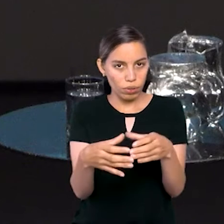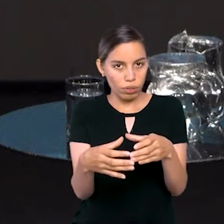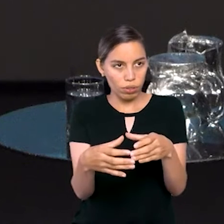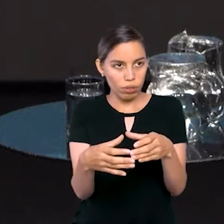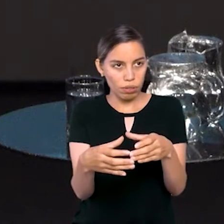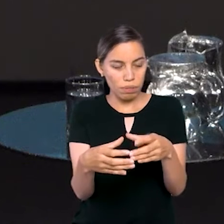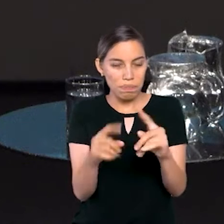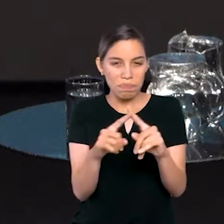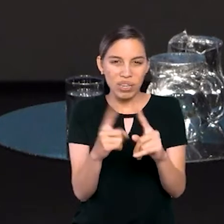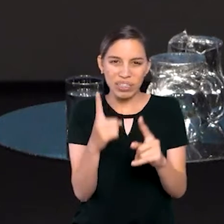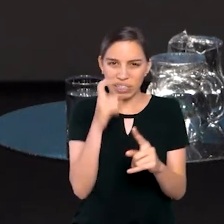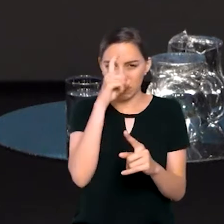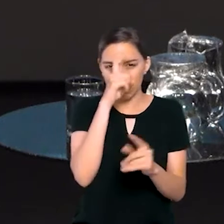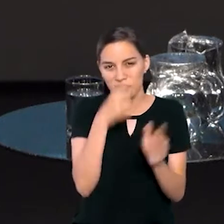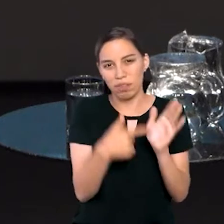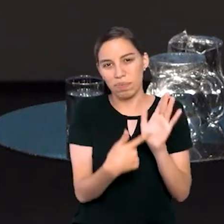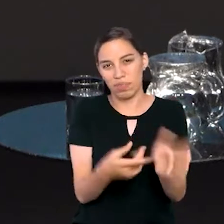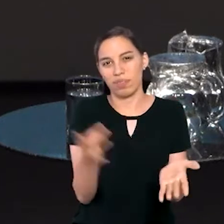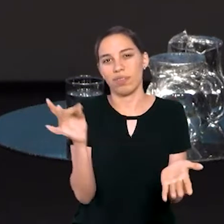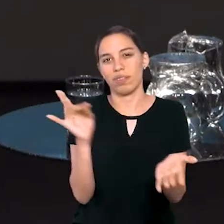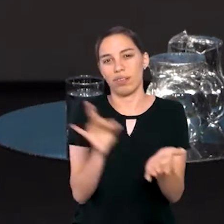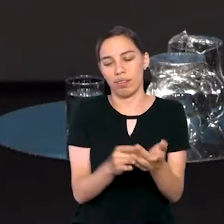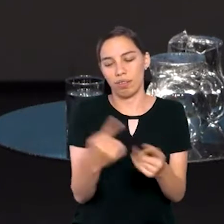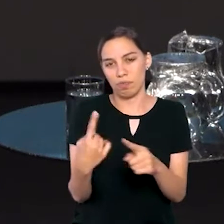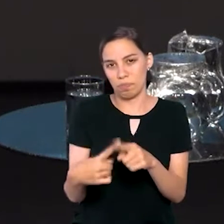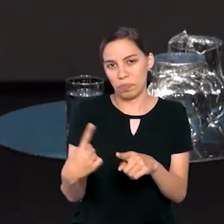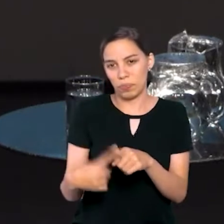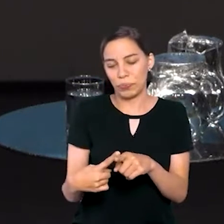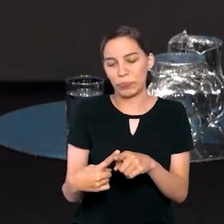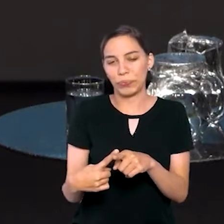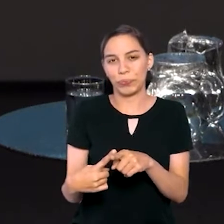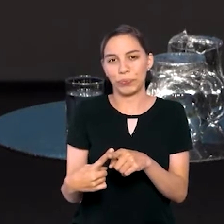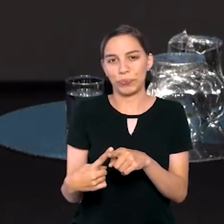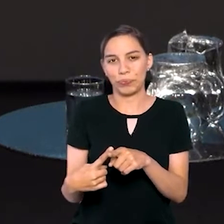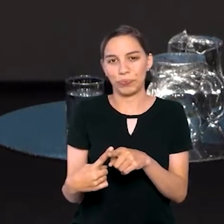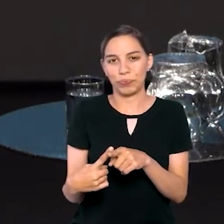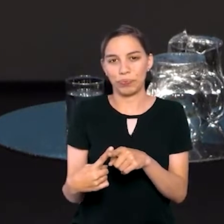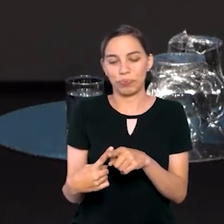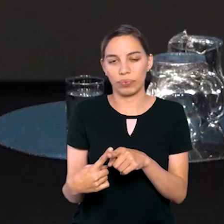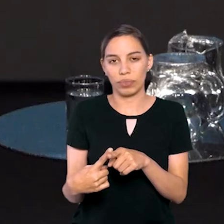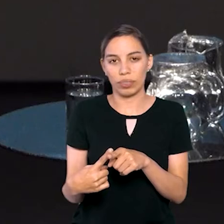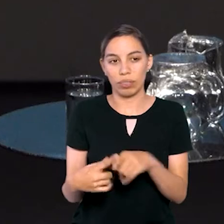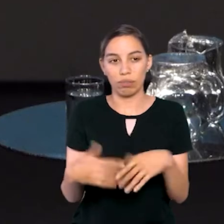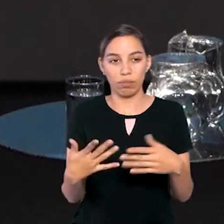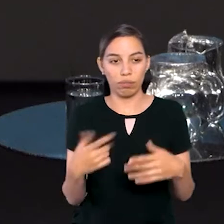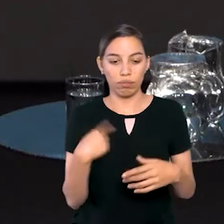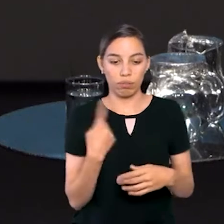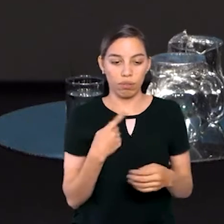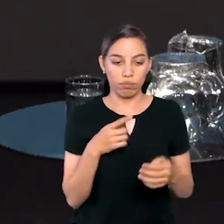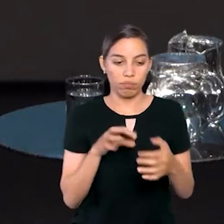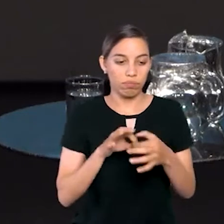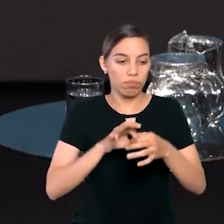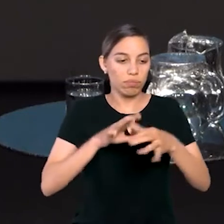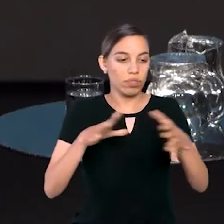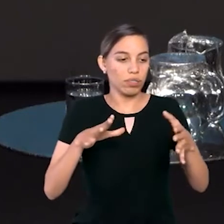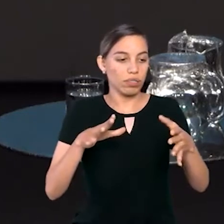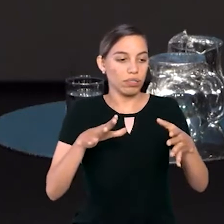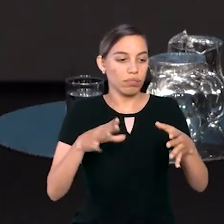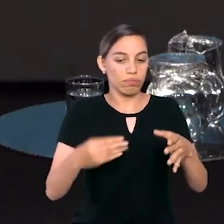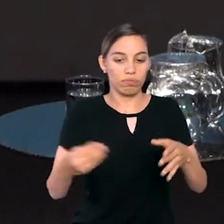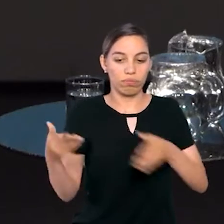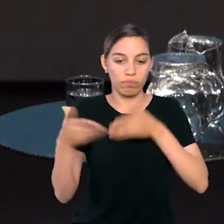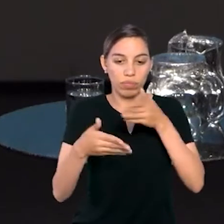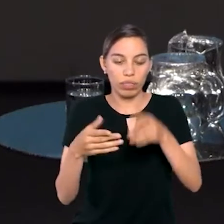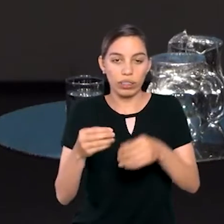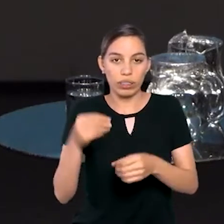de provar na prática. Quando a gente se deixa no espaço urbano,